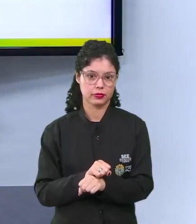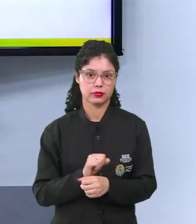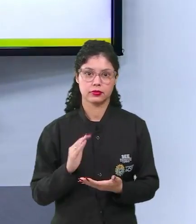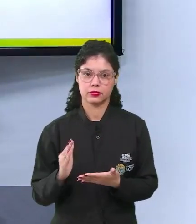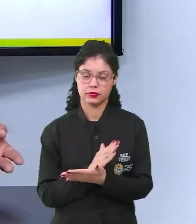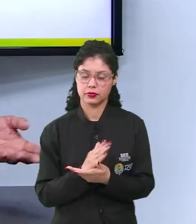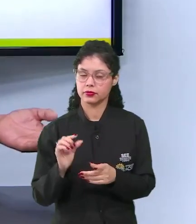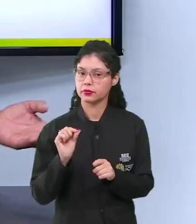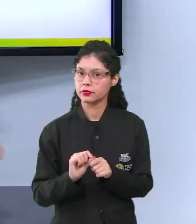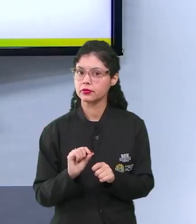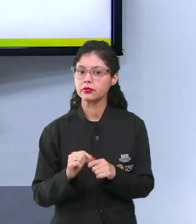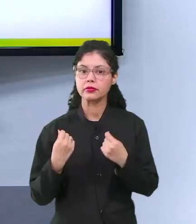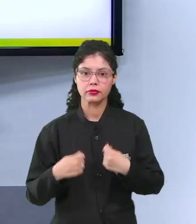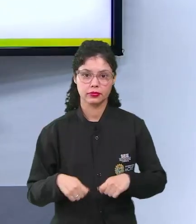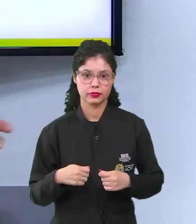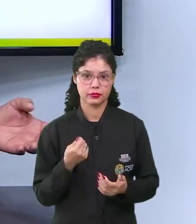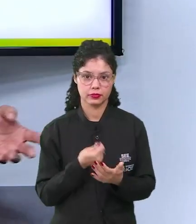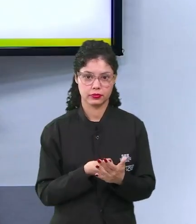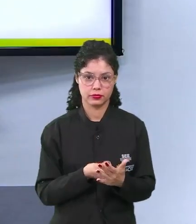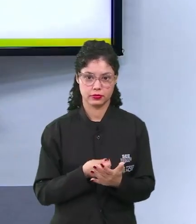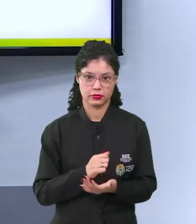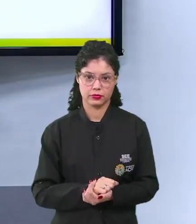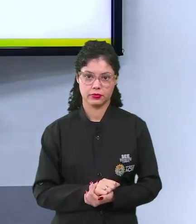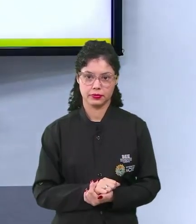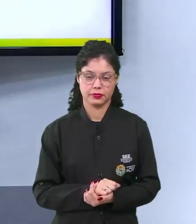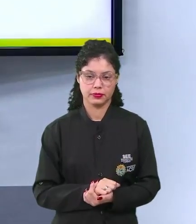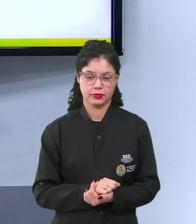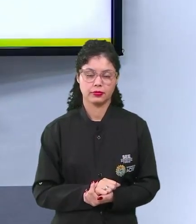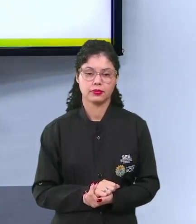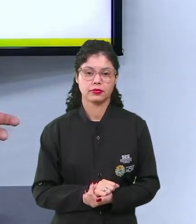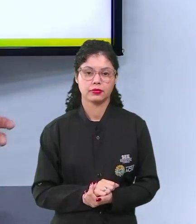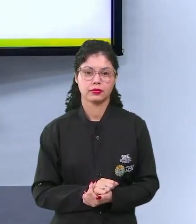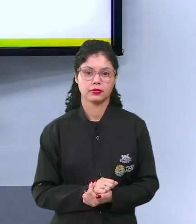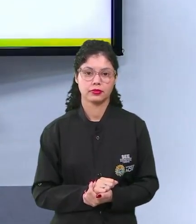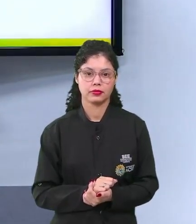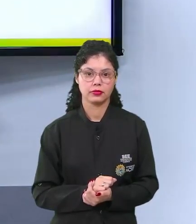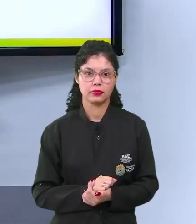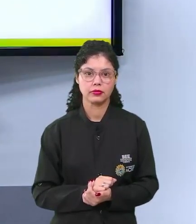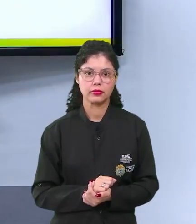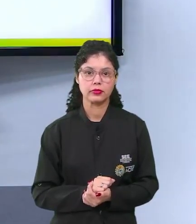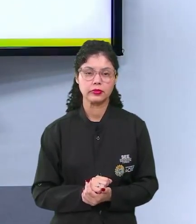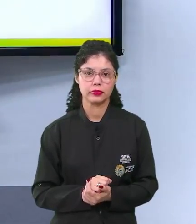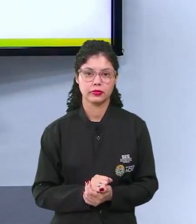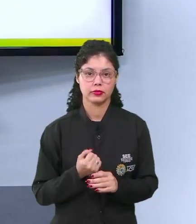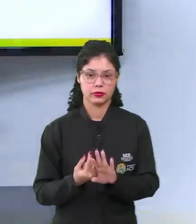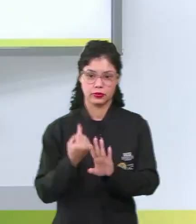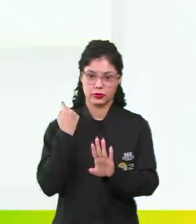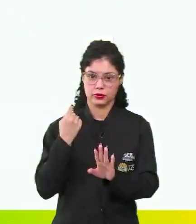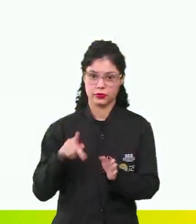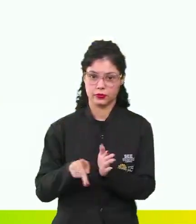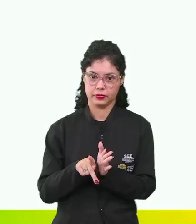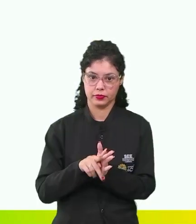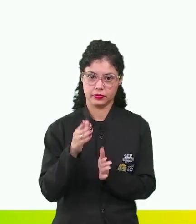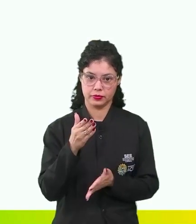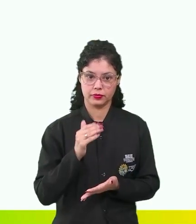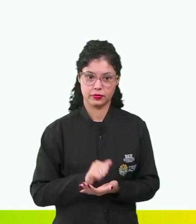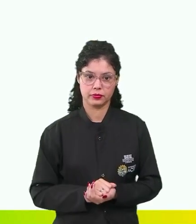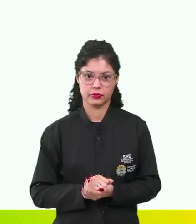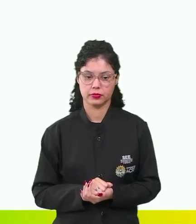alguma coisa, a gente tem que exigir. Essa é a mentalidade, é o que está por trás disso aí.